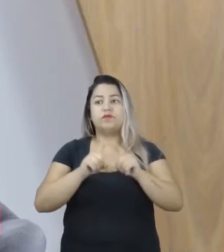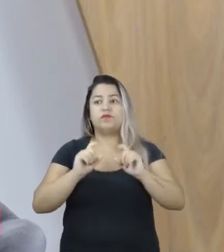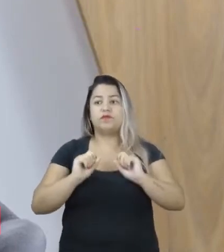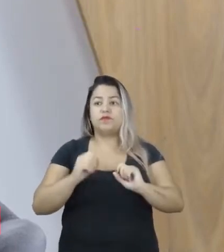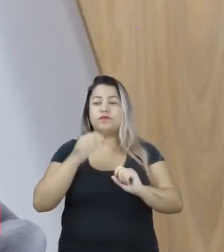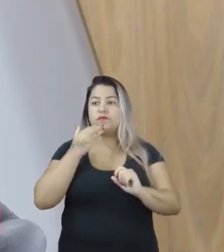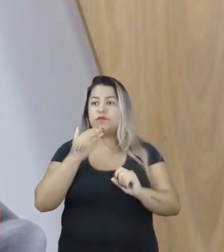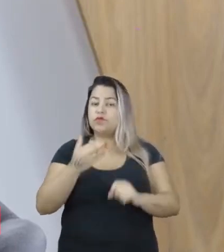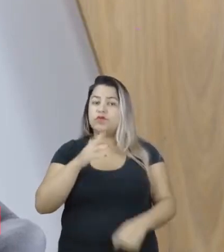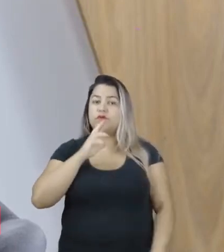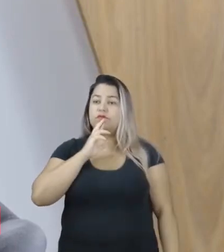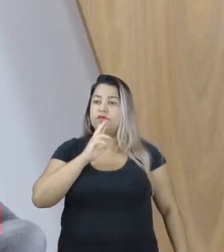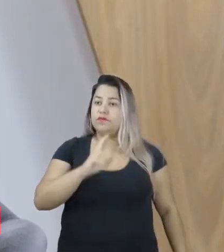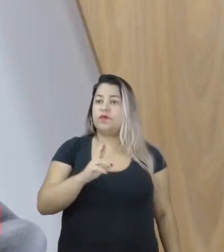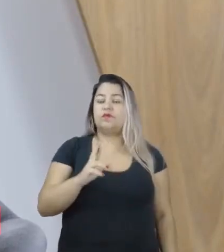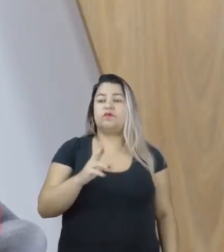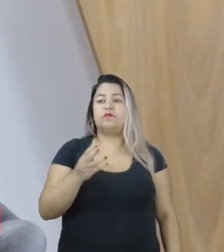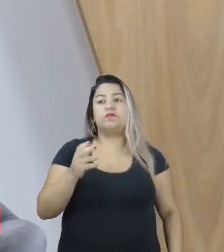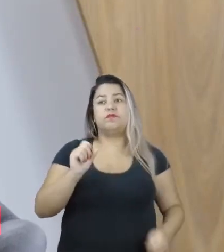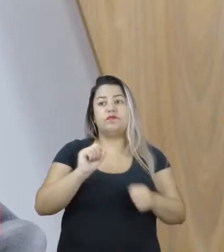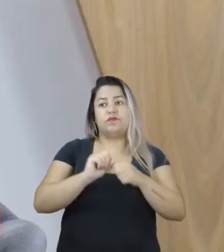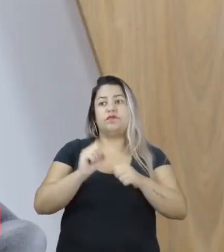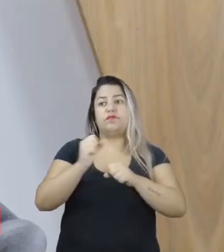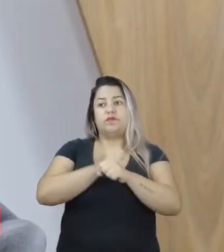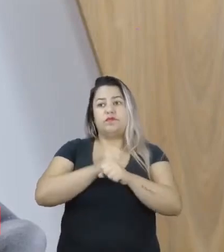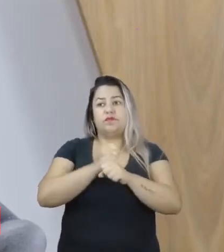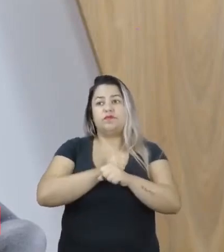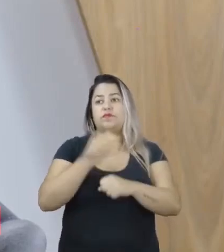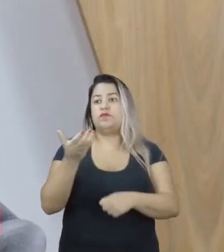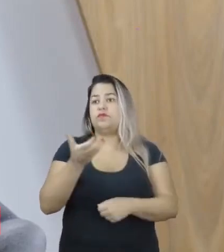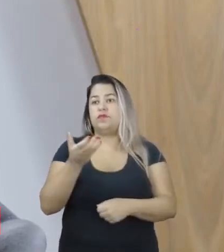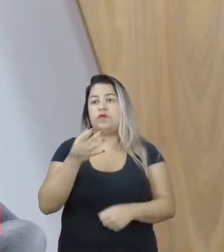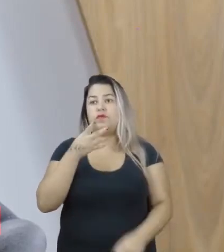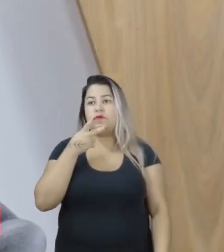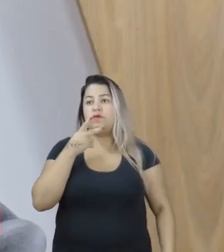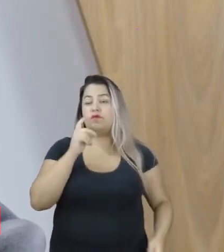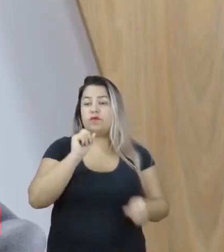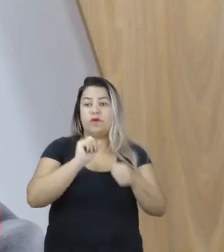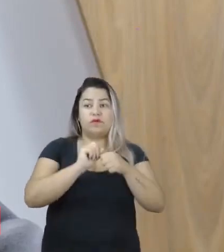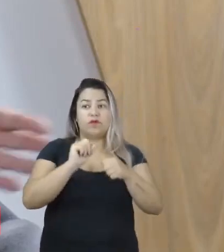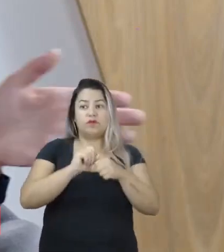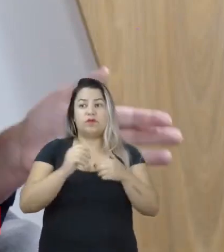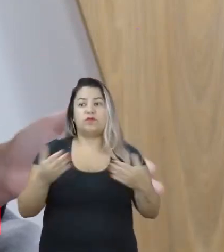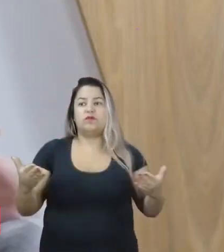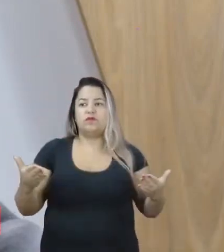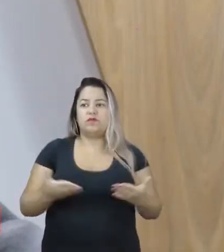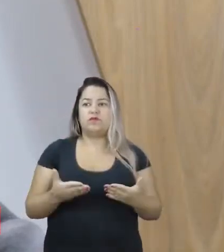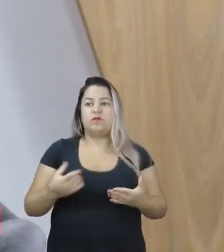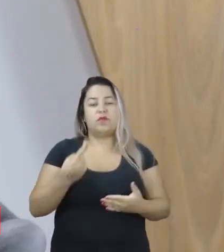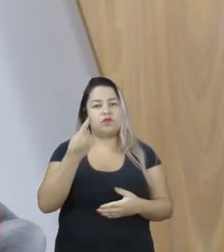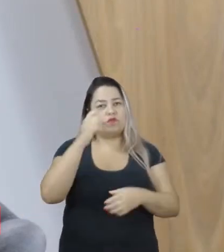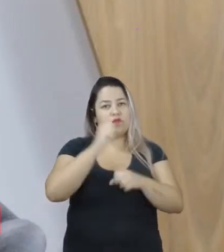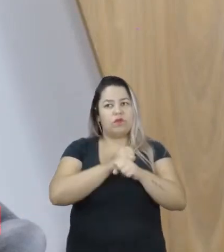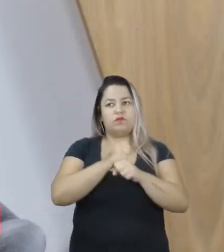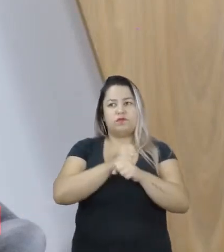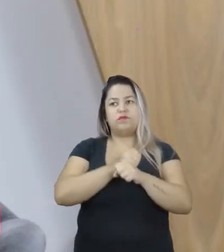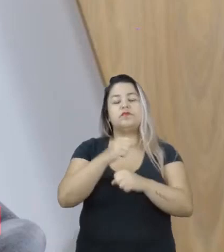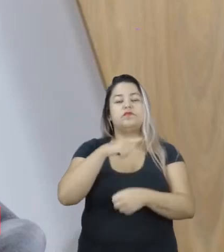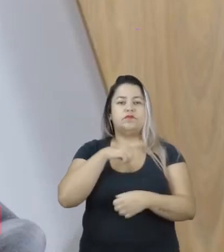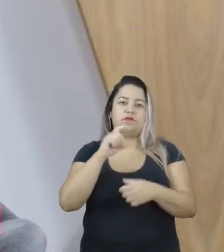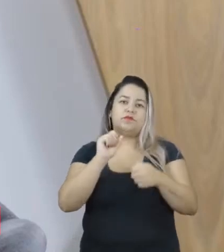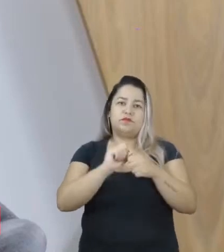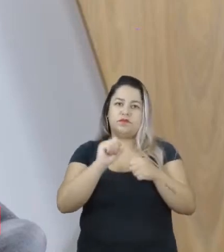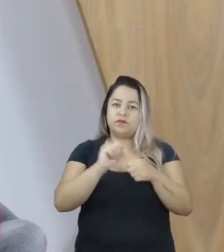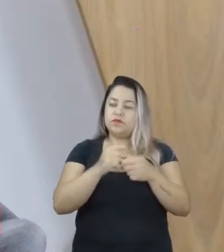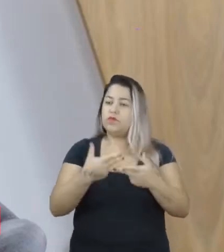quero os resultados. Quero o que a gente fez esse ano. Porque eu quero, não adianta só dizer o que eu vou fazer, agora também quero, a gente já passou um ano, a gente já tem que ter feito muita